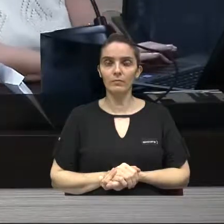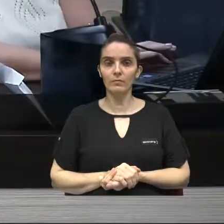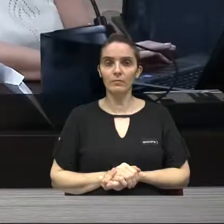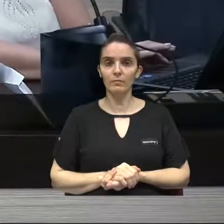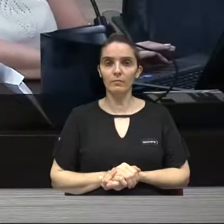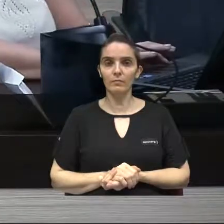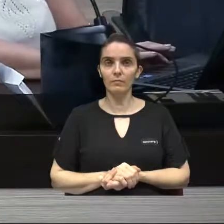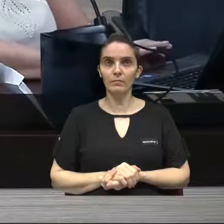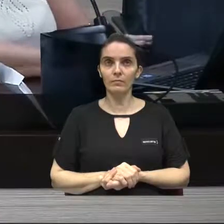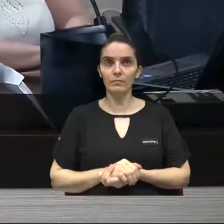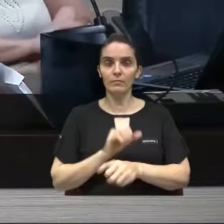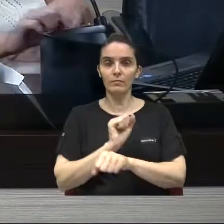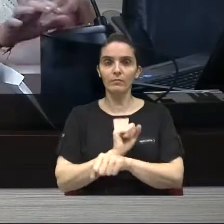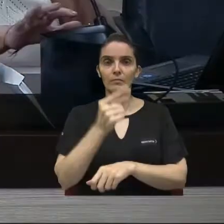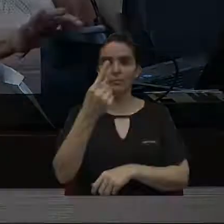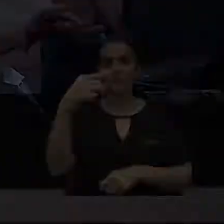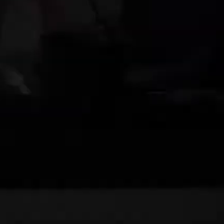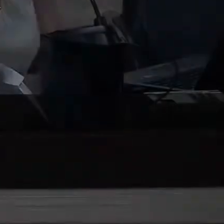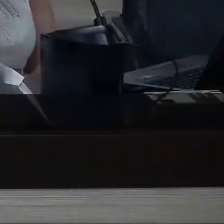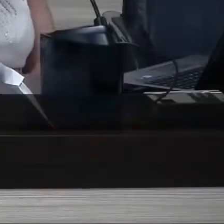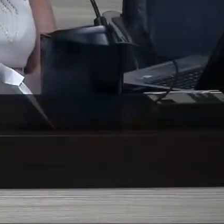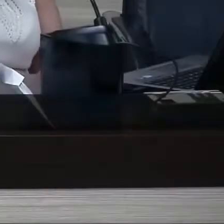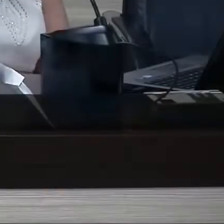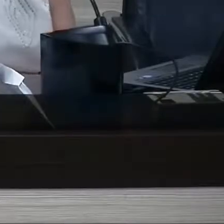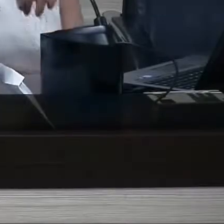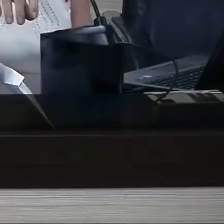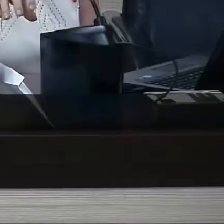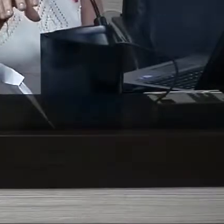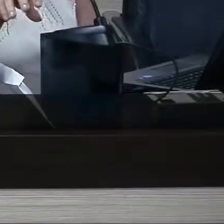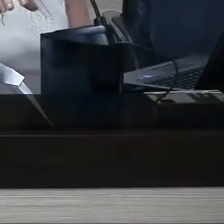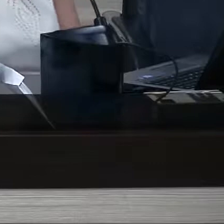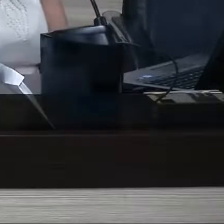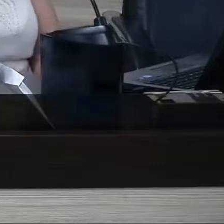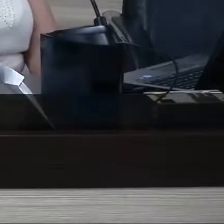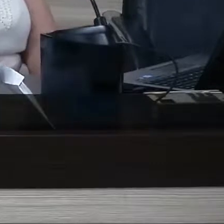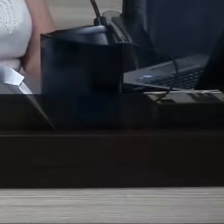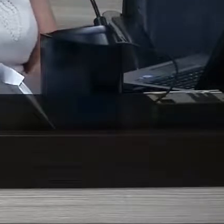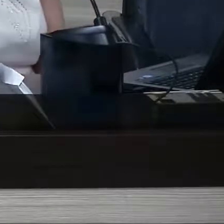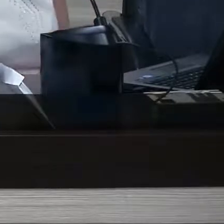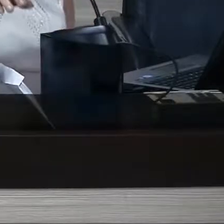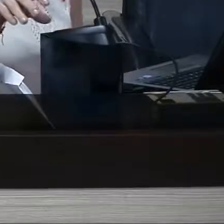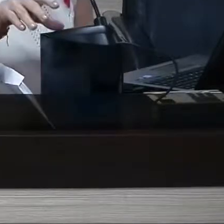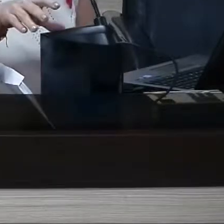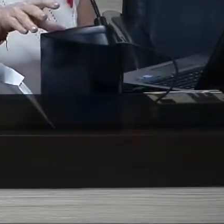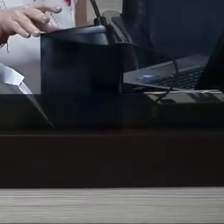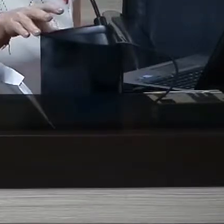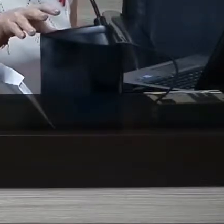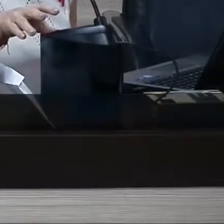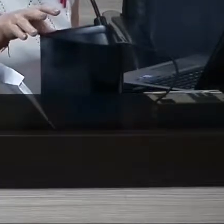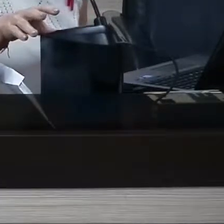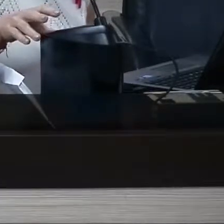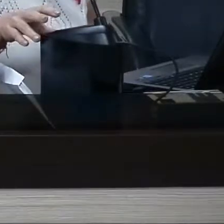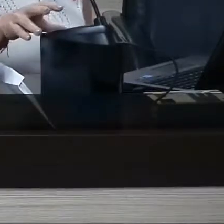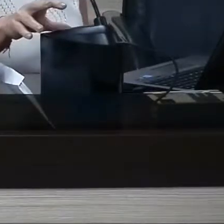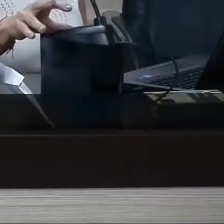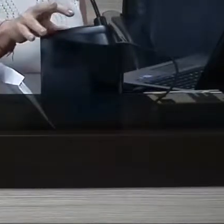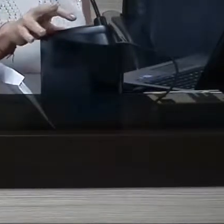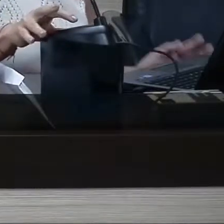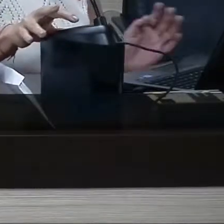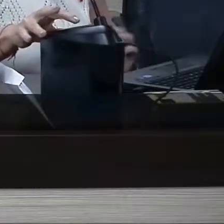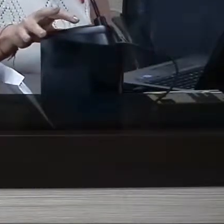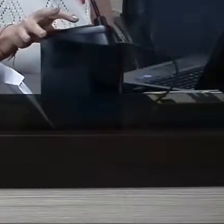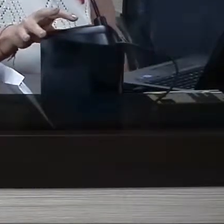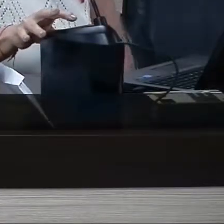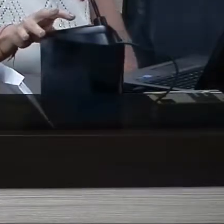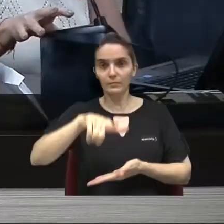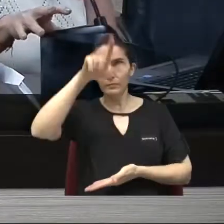A sessão está suspensa por 1 minuto. Questão de ordem, senhor presidente. Uma questão de ordem, o vereador Cleiton Silva. Senhor presidente, faço o pedido para apreciação dos